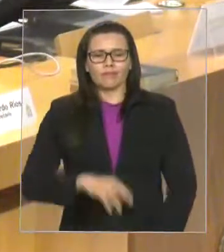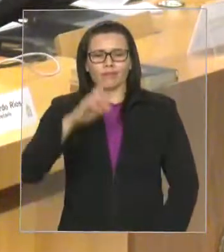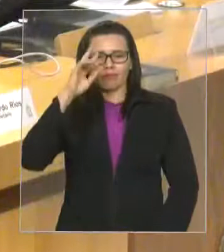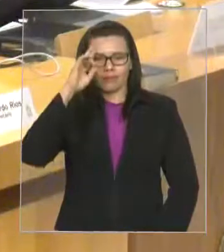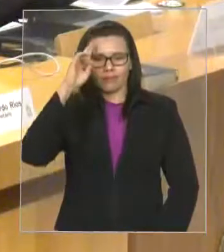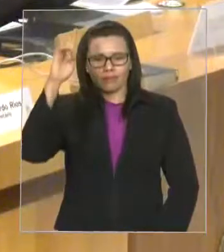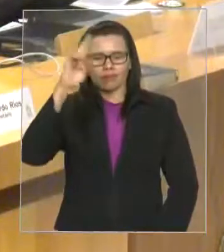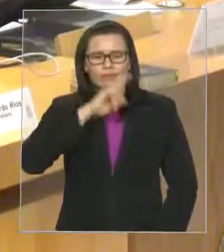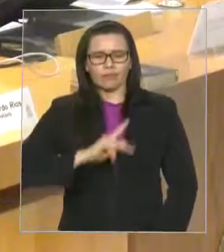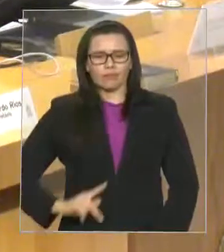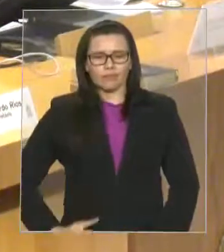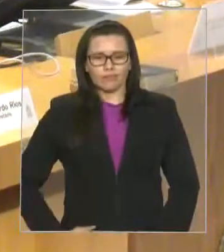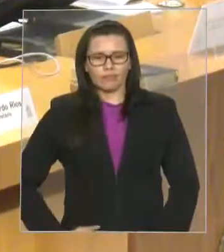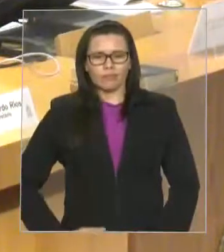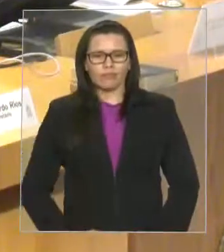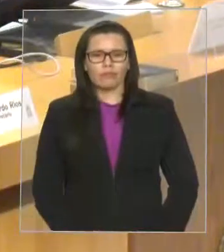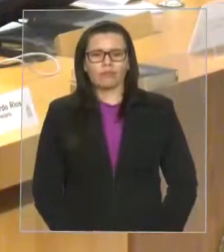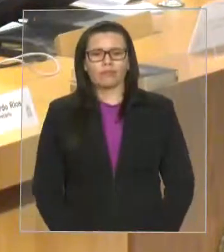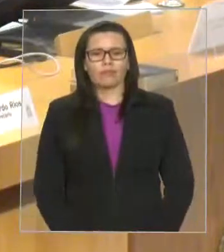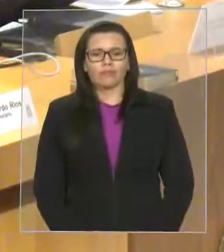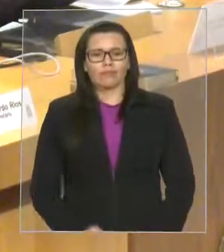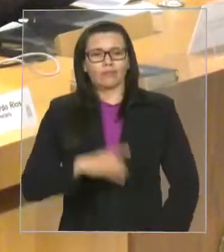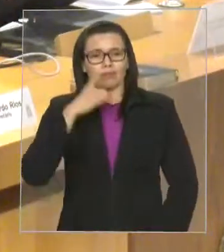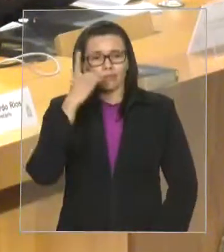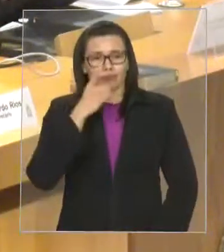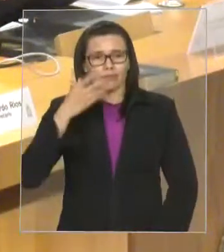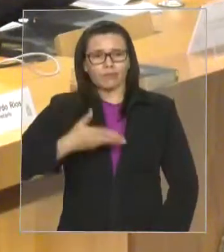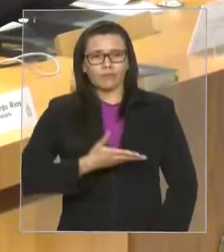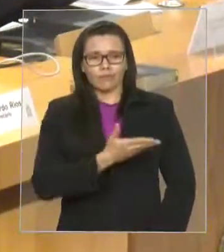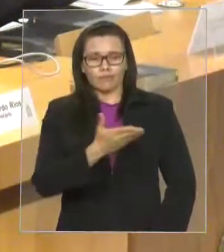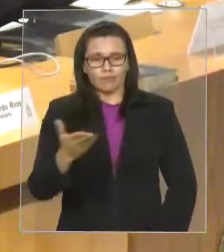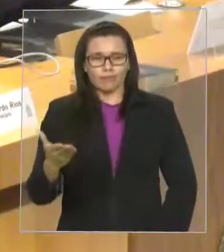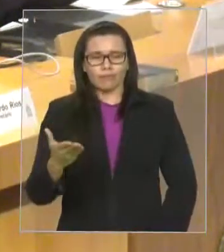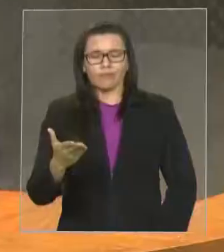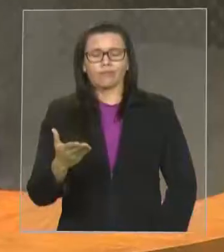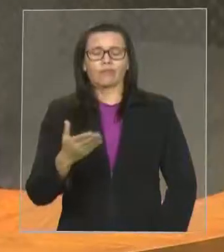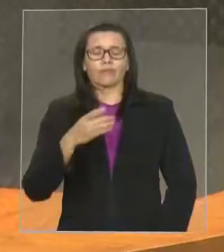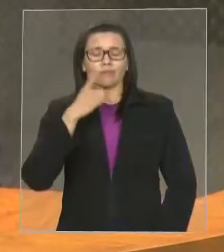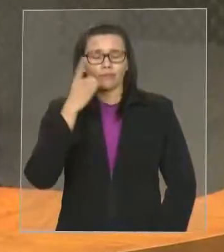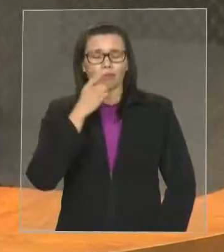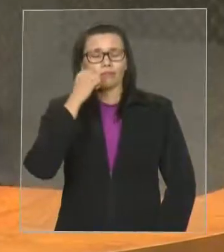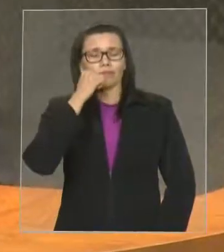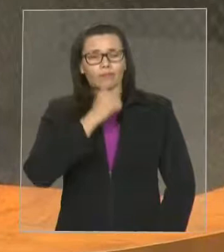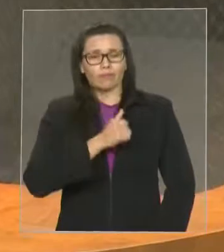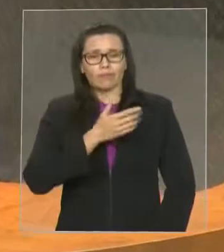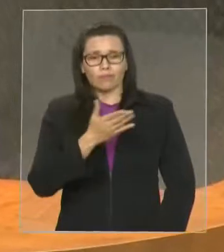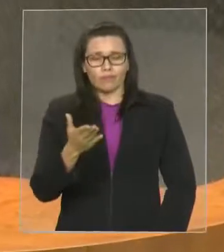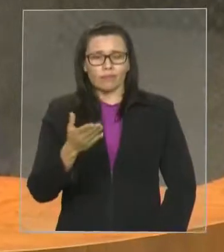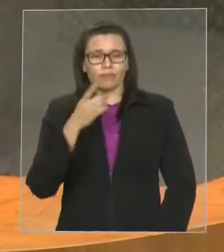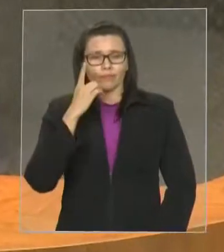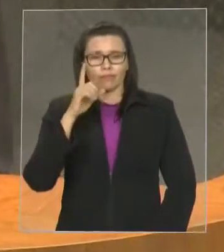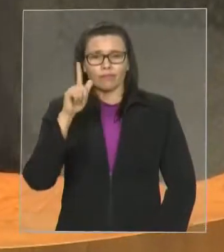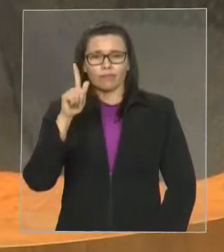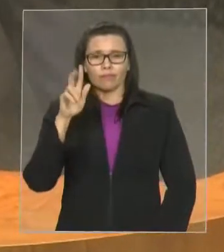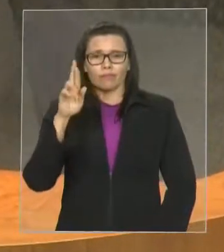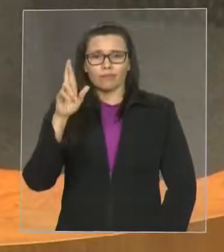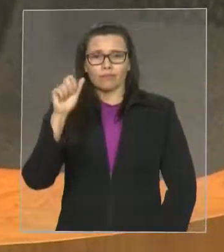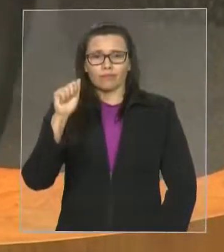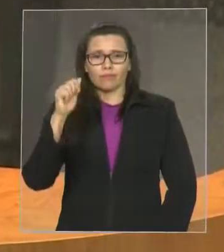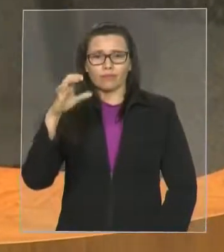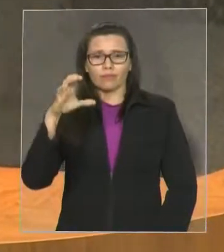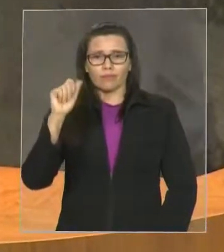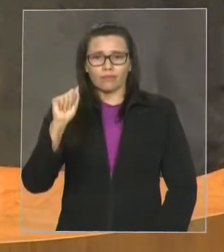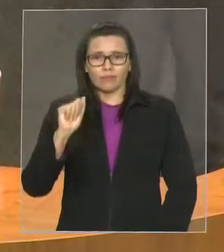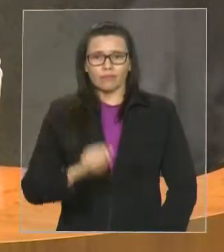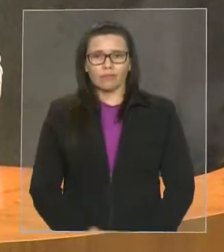Senhor presidente, senhores deputados, deputada, deputada da Graça, galeria, imprensa, todo que nos